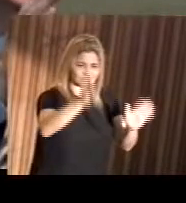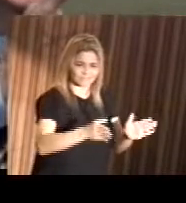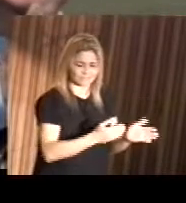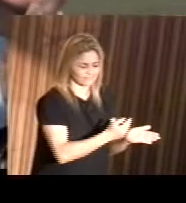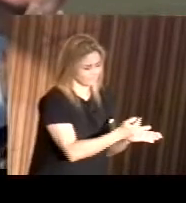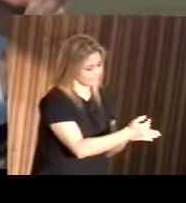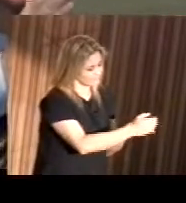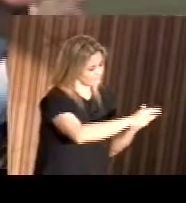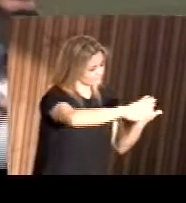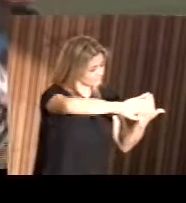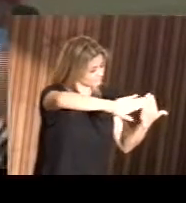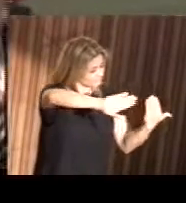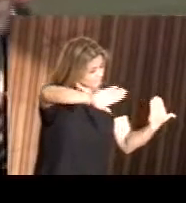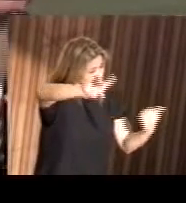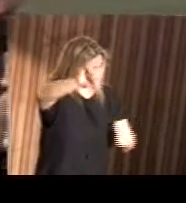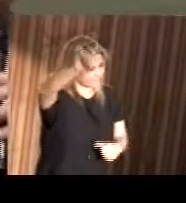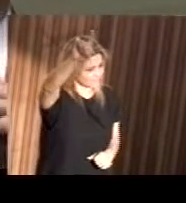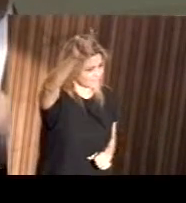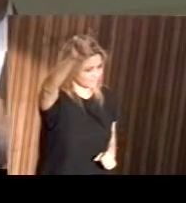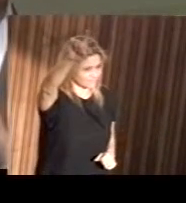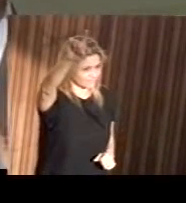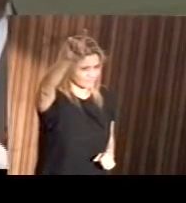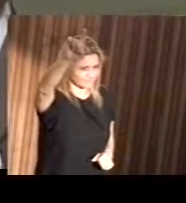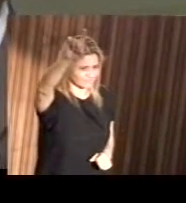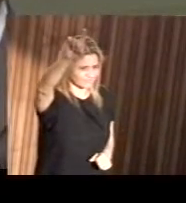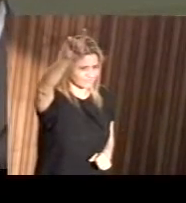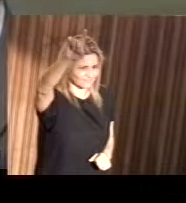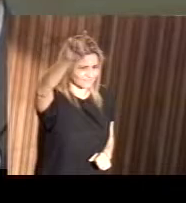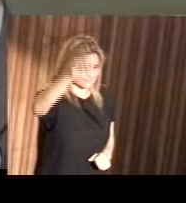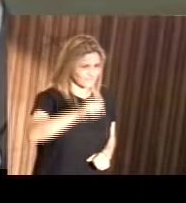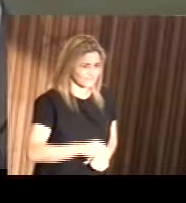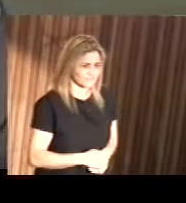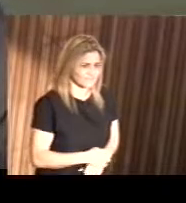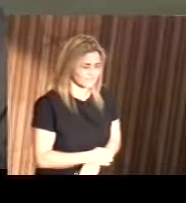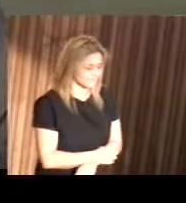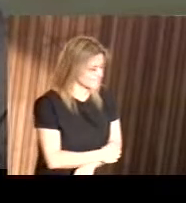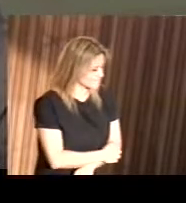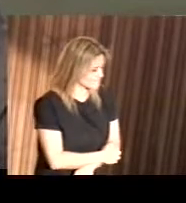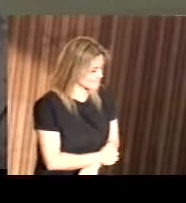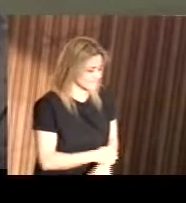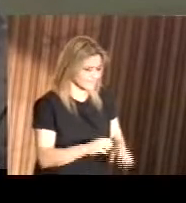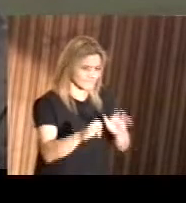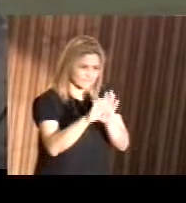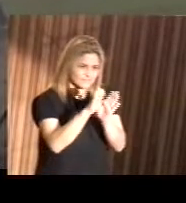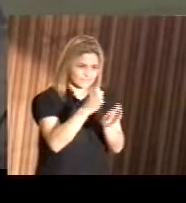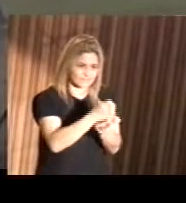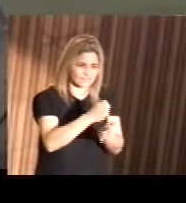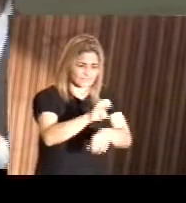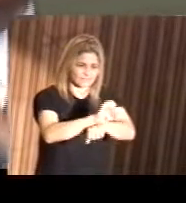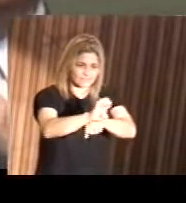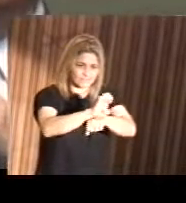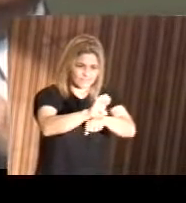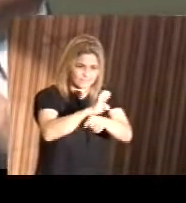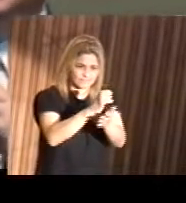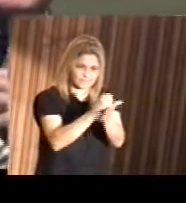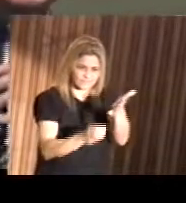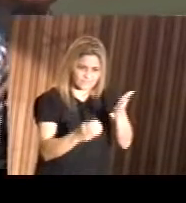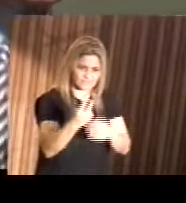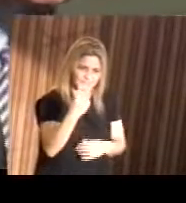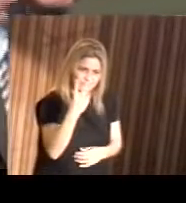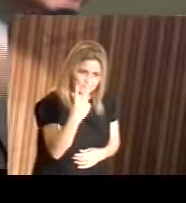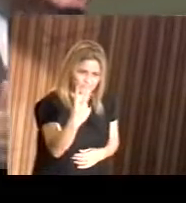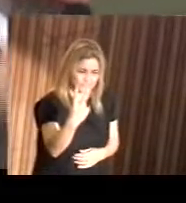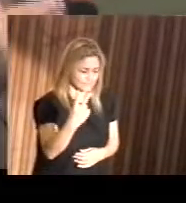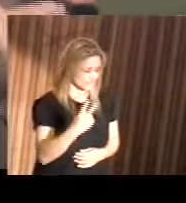valores que o mundo do seu tempo tinha. E Efésios capítulo 2 vai ensinar para a gente que